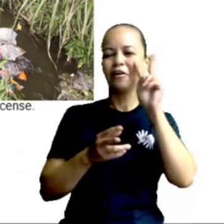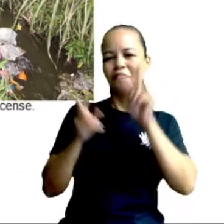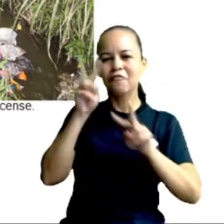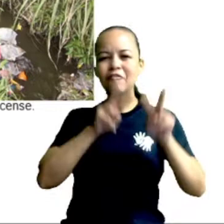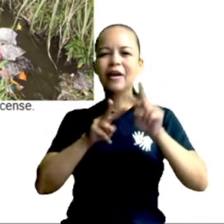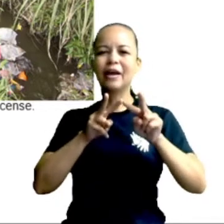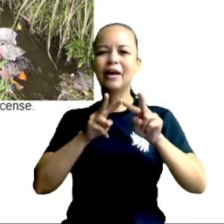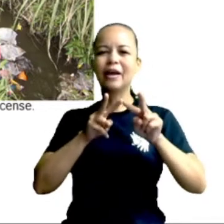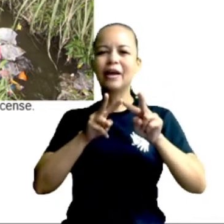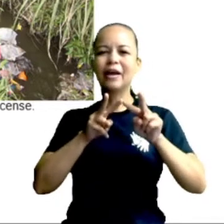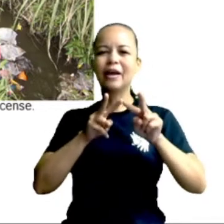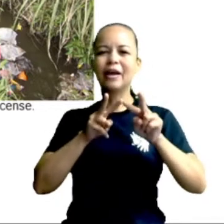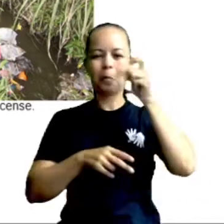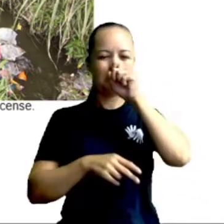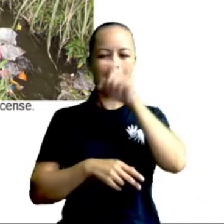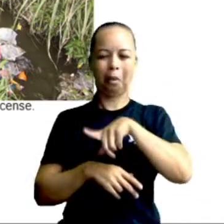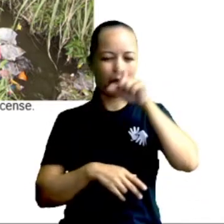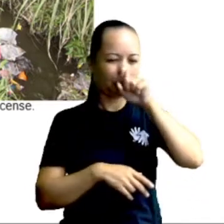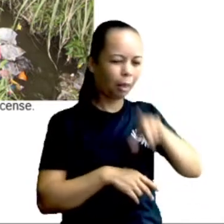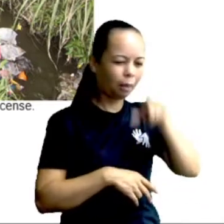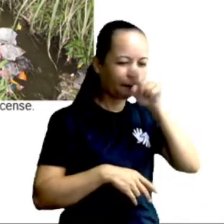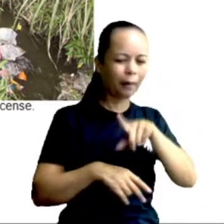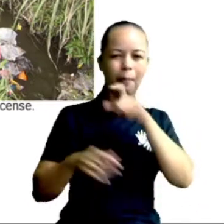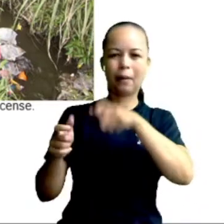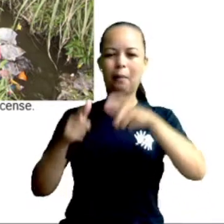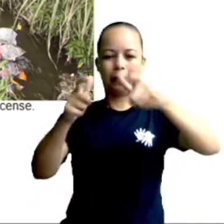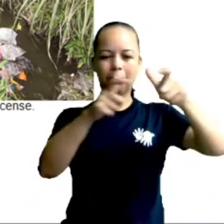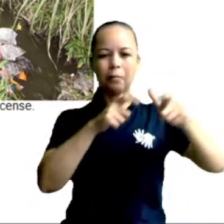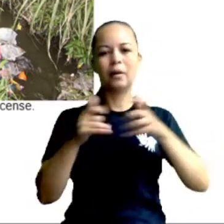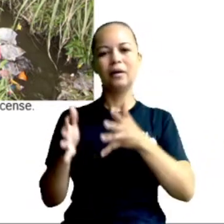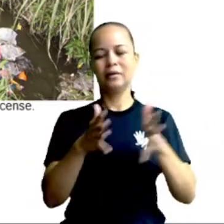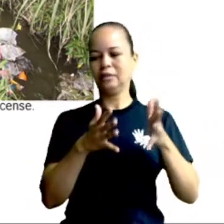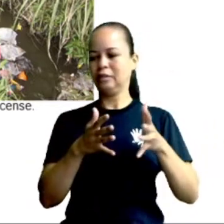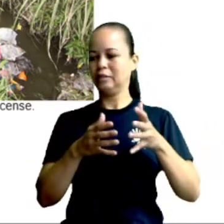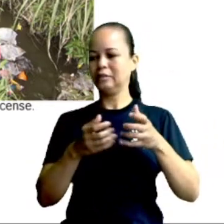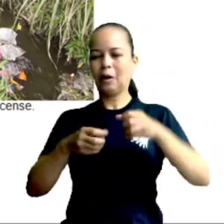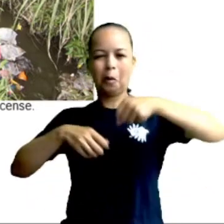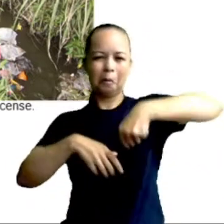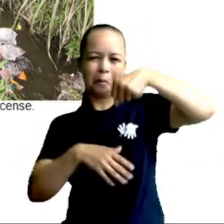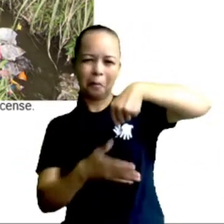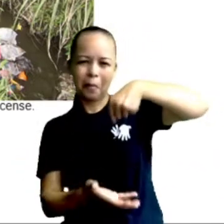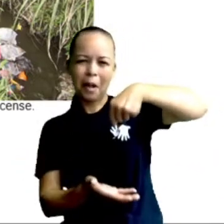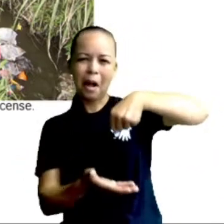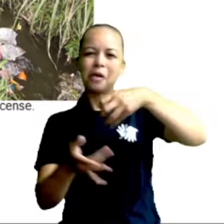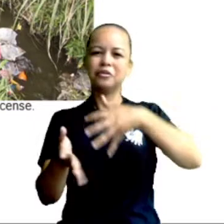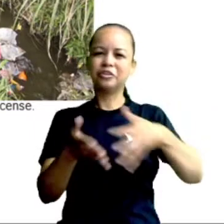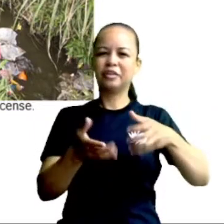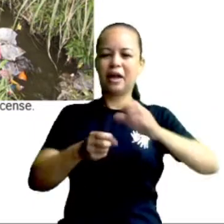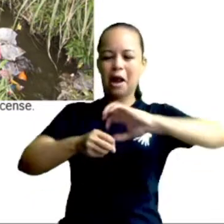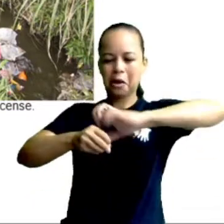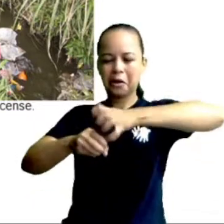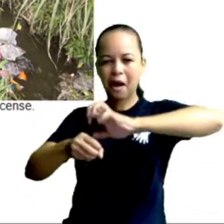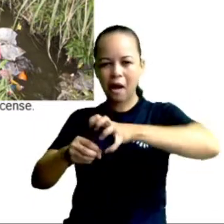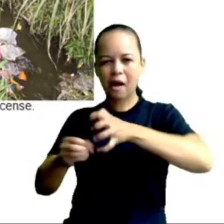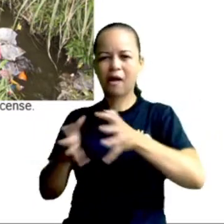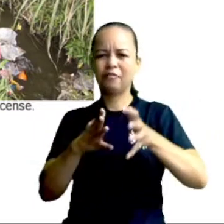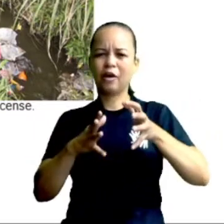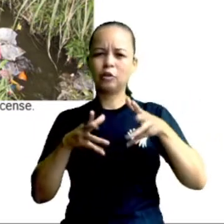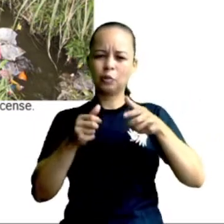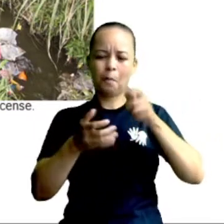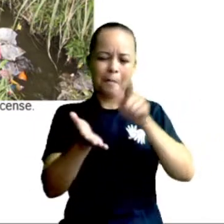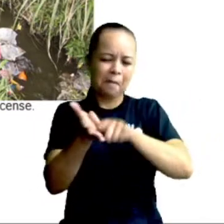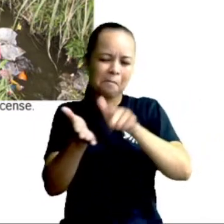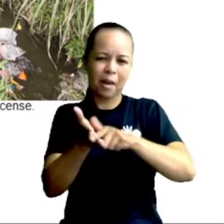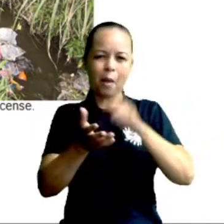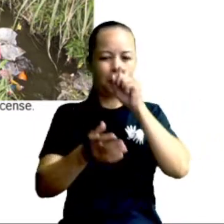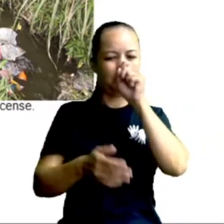de lixos, sacolas plásticas, garrafas, papel, tudo jogado aí